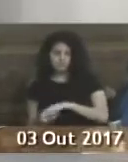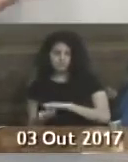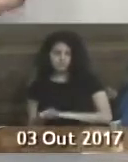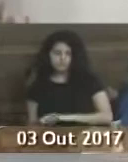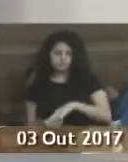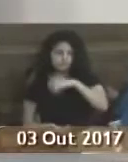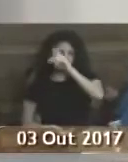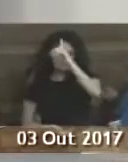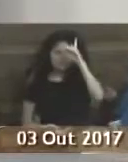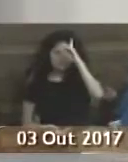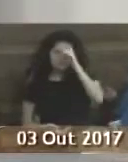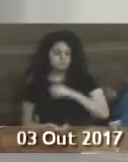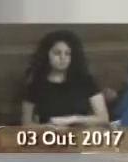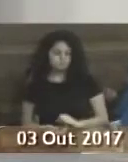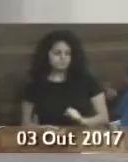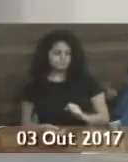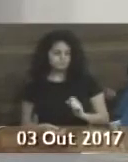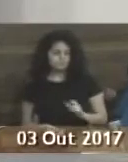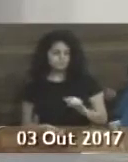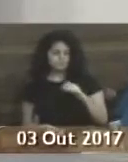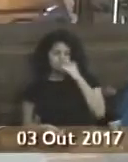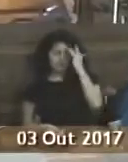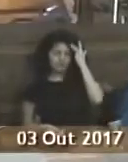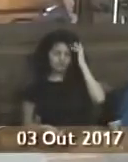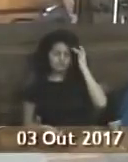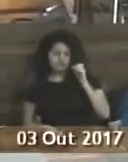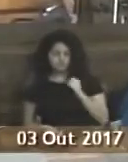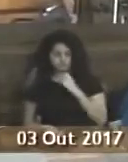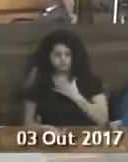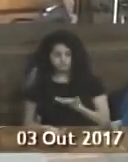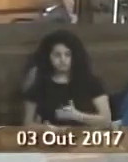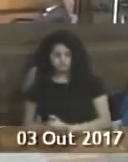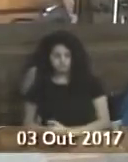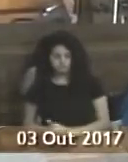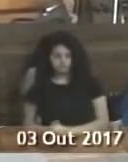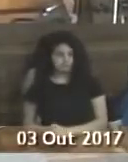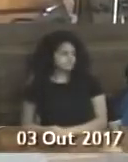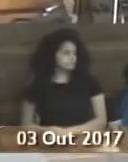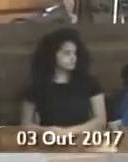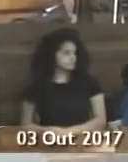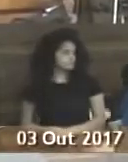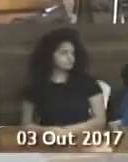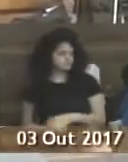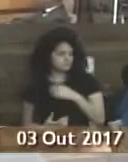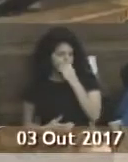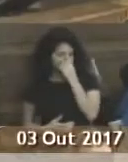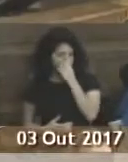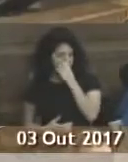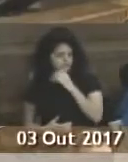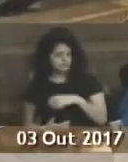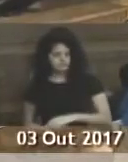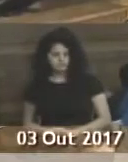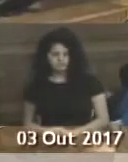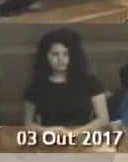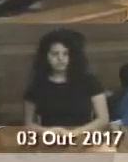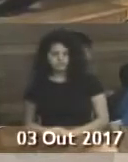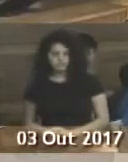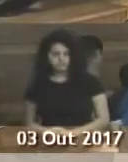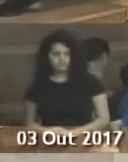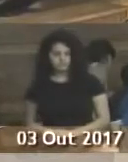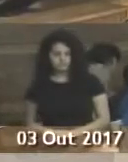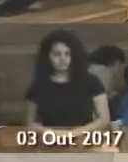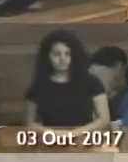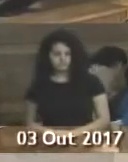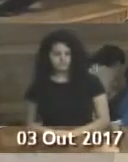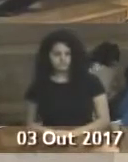está certo? Deixa ele. Fica brincando com Deus. Isso foi levantado nas sessões passadas. Eu até, na oportunidade,